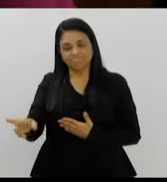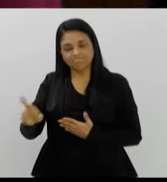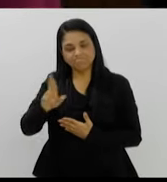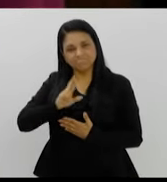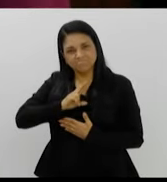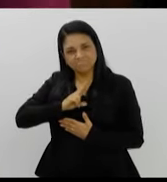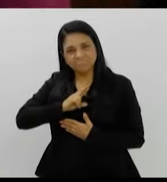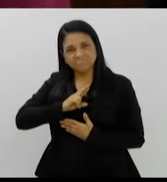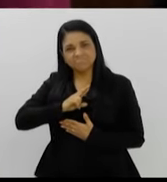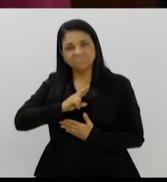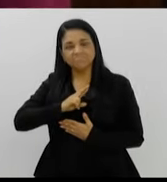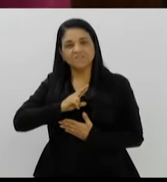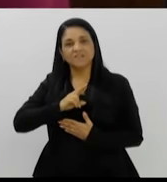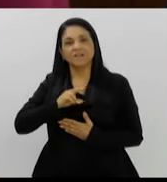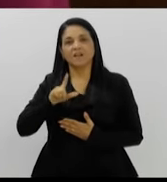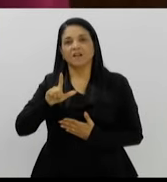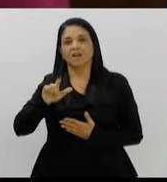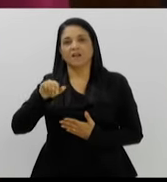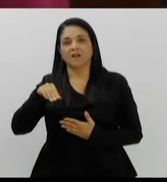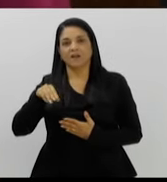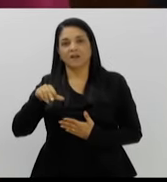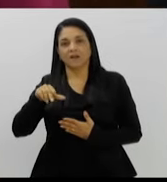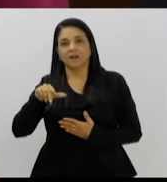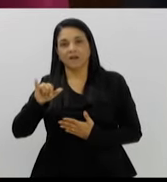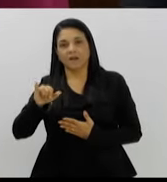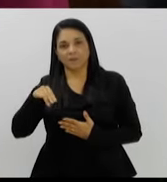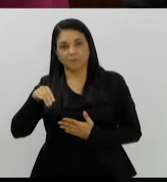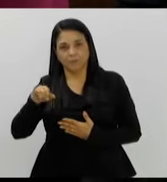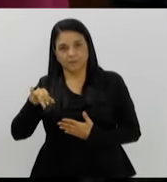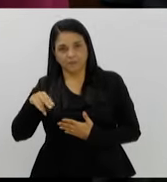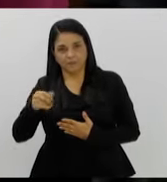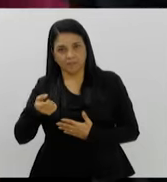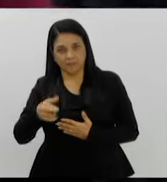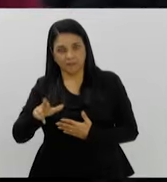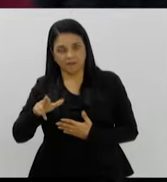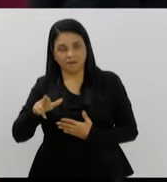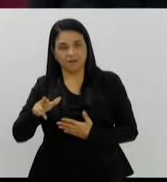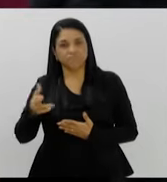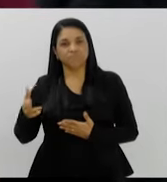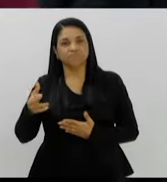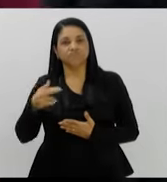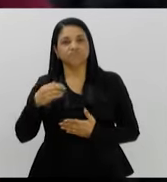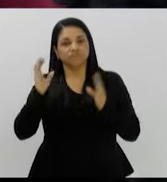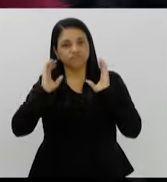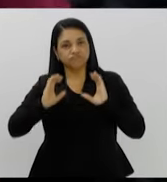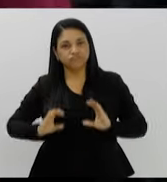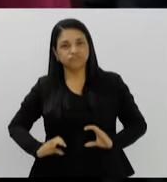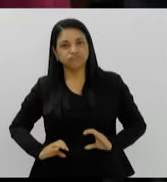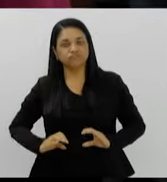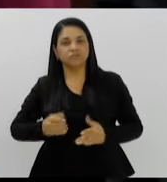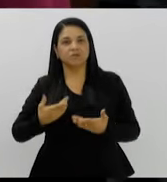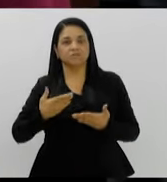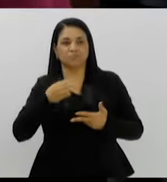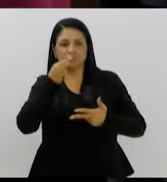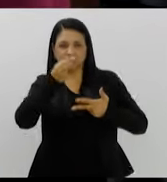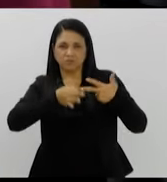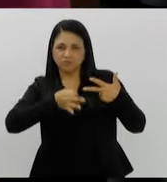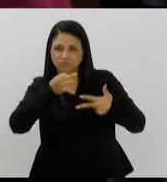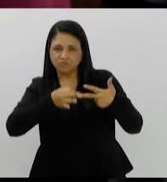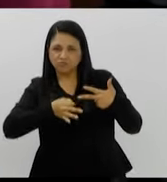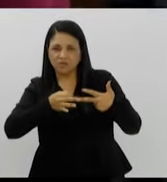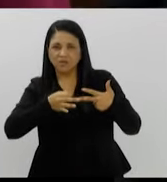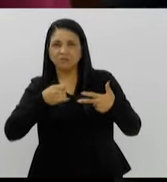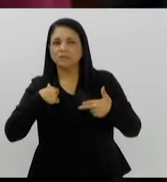né Essa liminar esse essa postura do Poder Judiciário a gente respeita muito